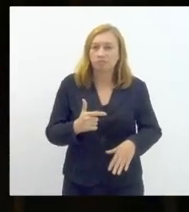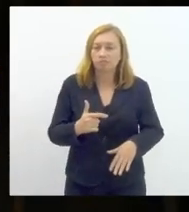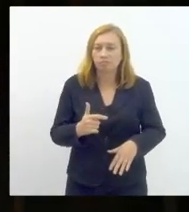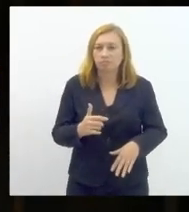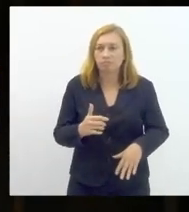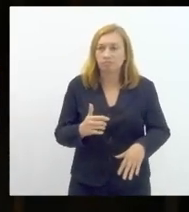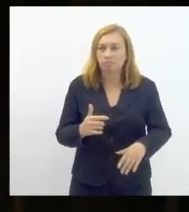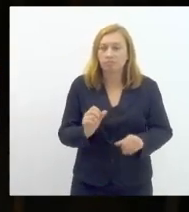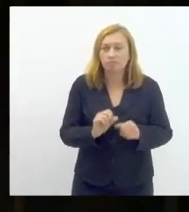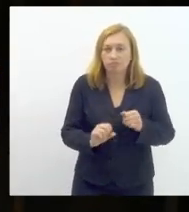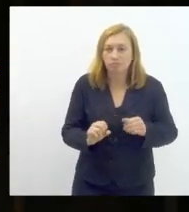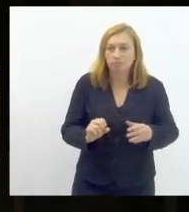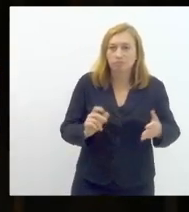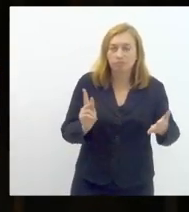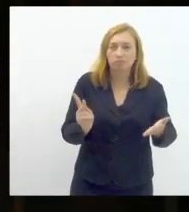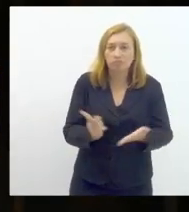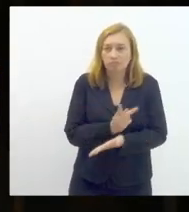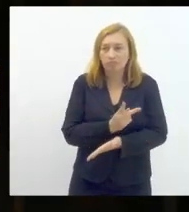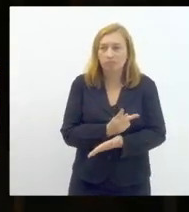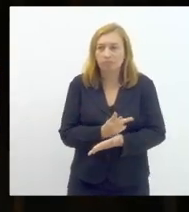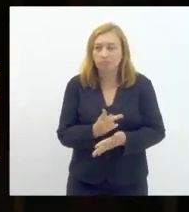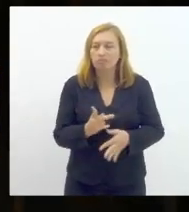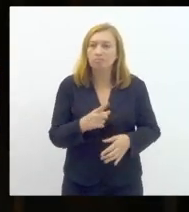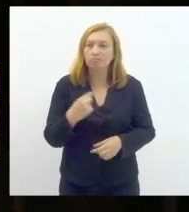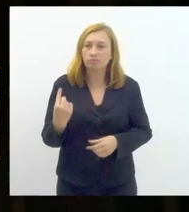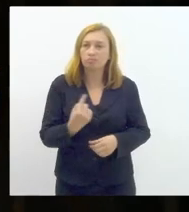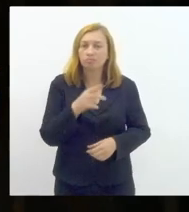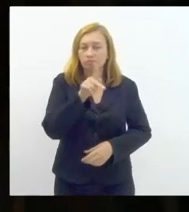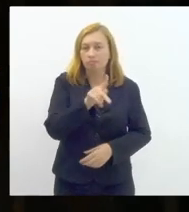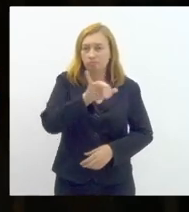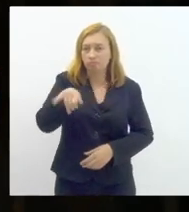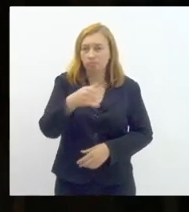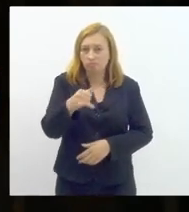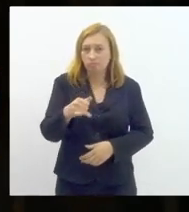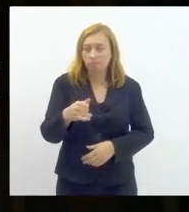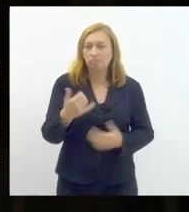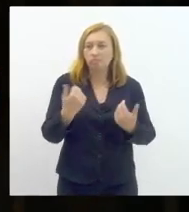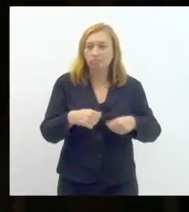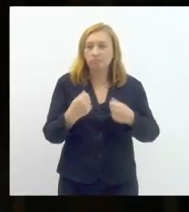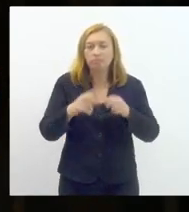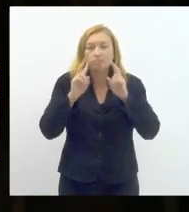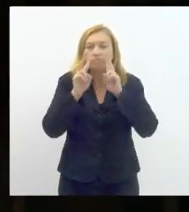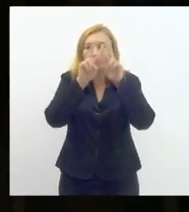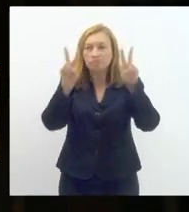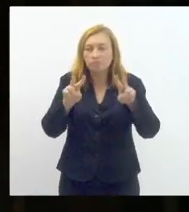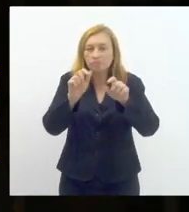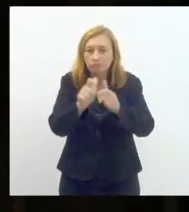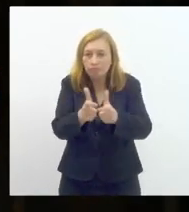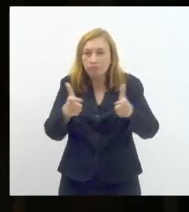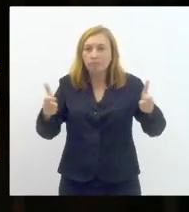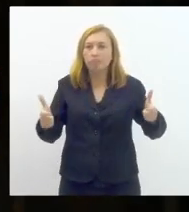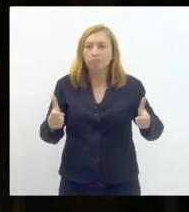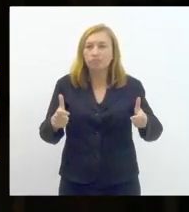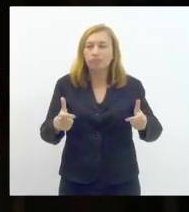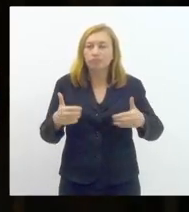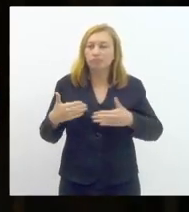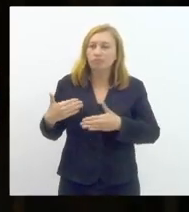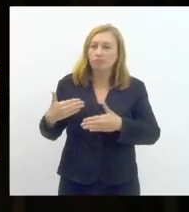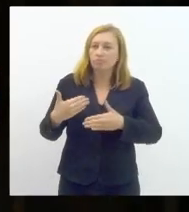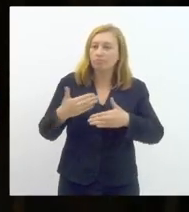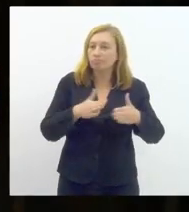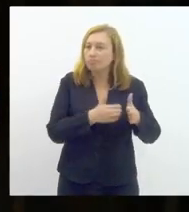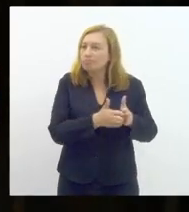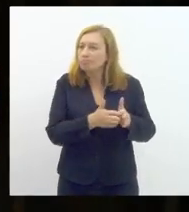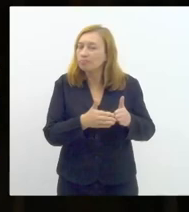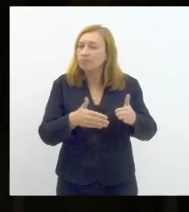gente pode fazer acontecer tal coisa. E nós, do PJ, nós temos que ter essa visão bem ampla e passar essa visão para